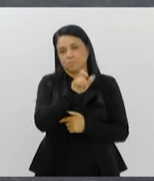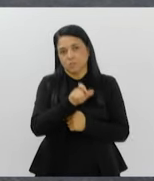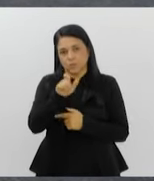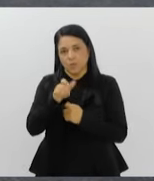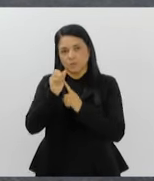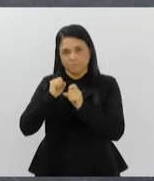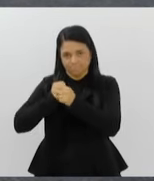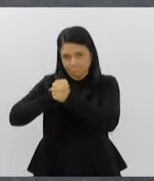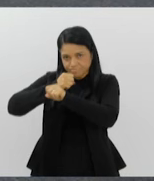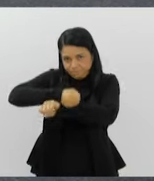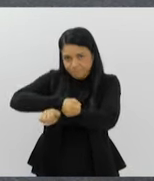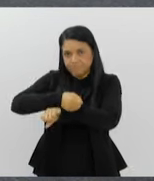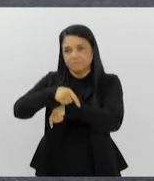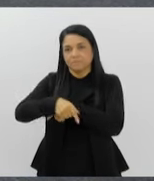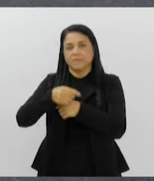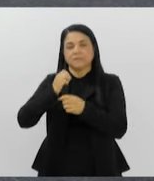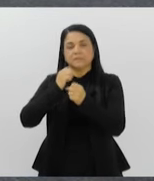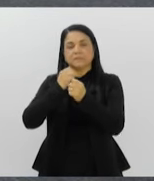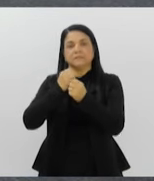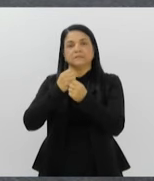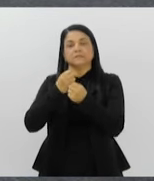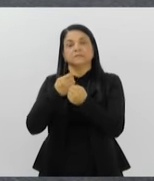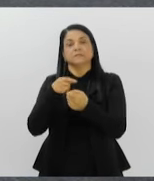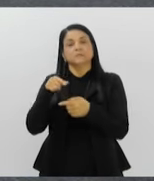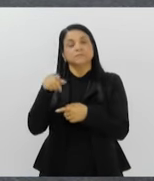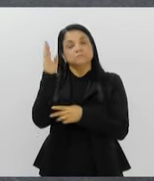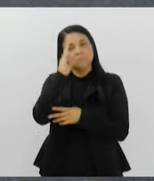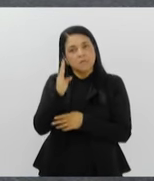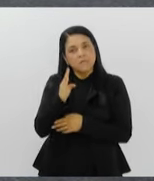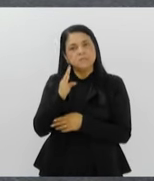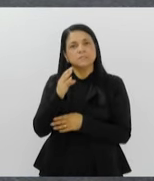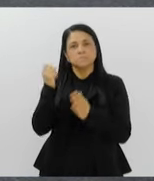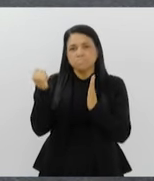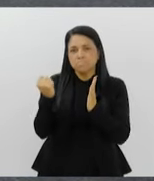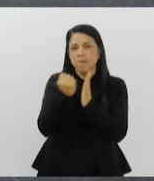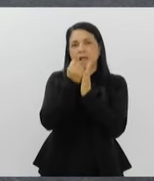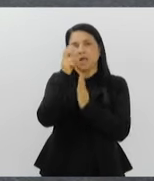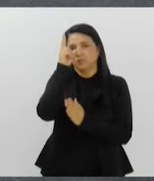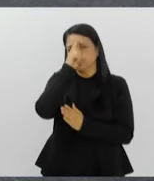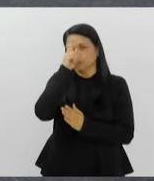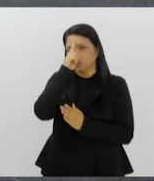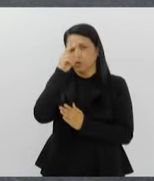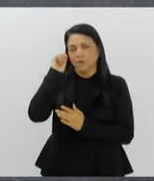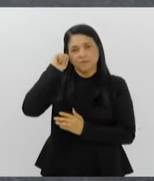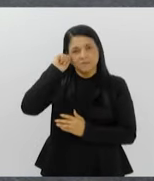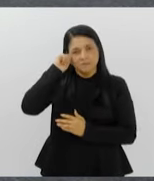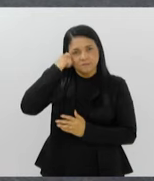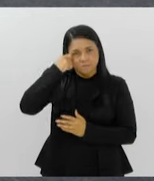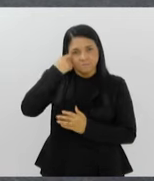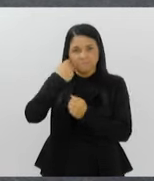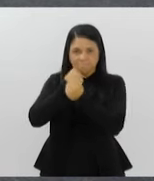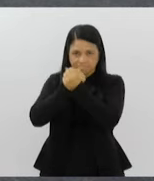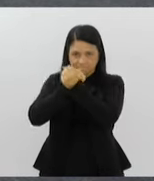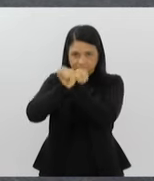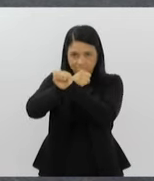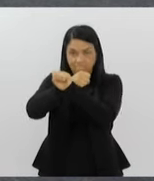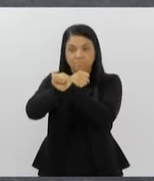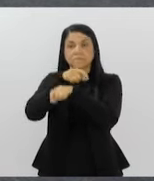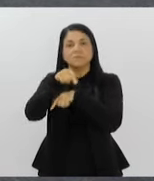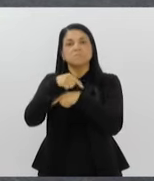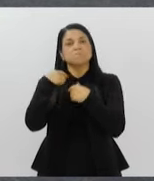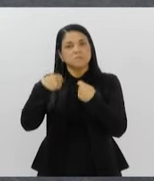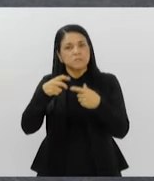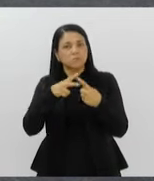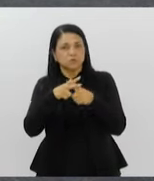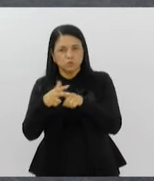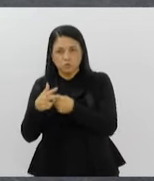uma história muito marcada pela escravidão, a escravidão negra, na qual nós temos que fazer a reparação